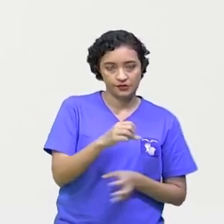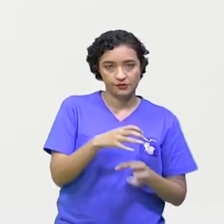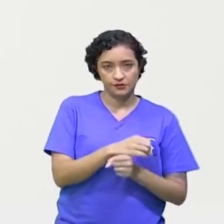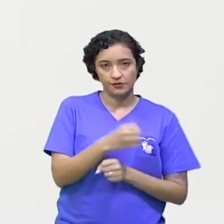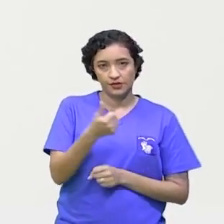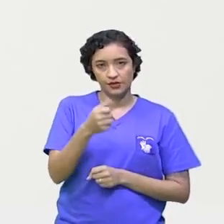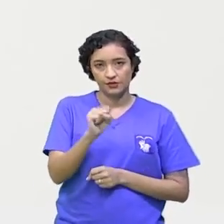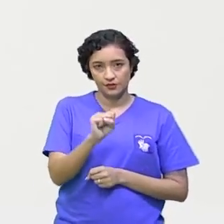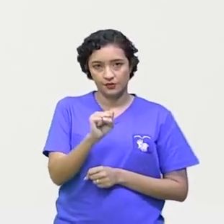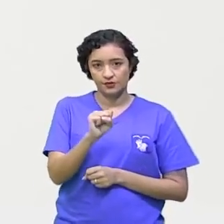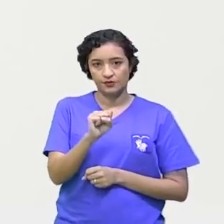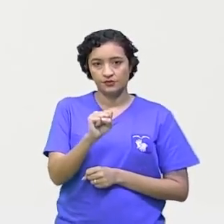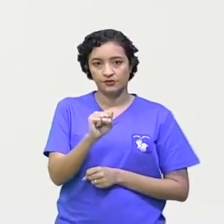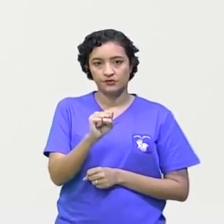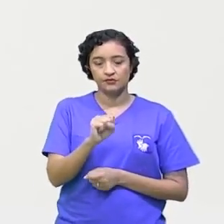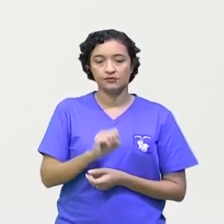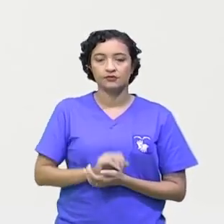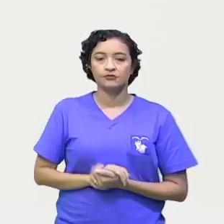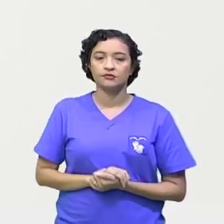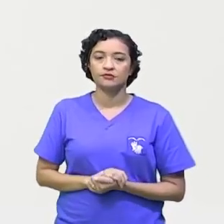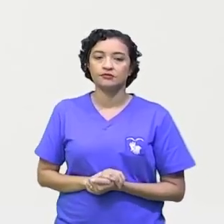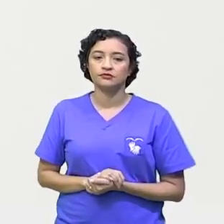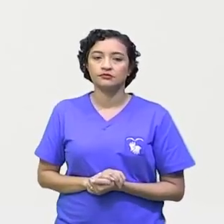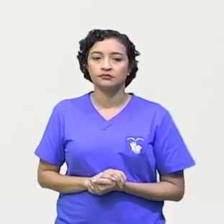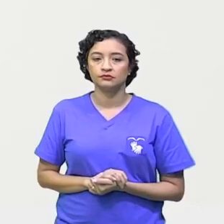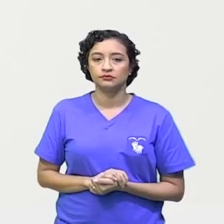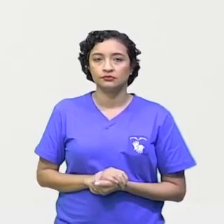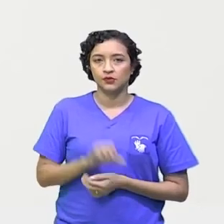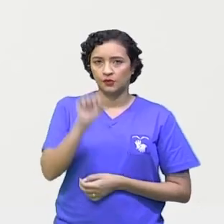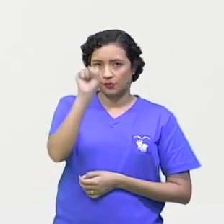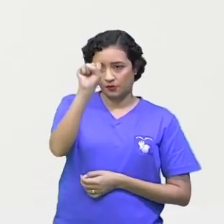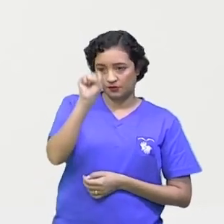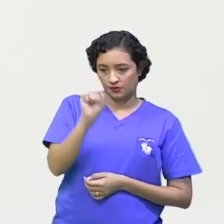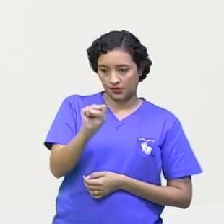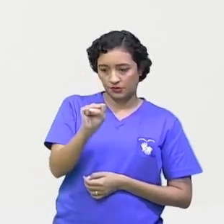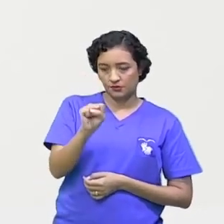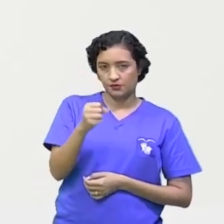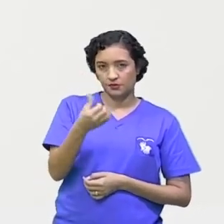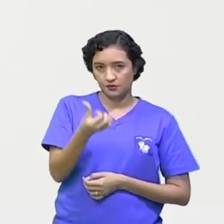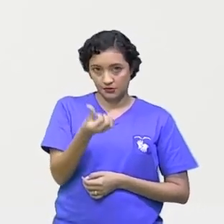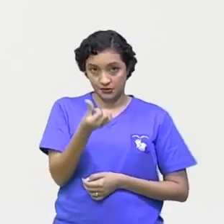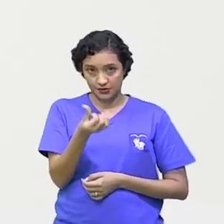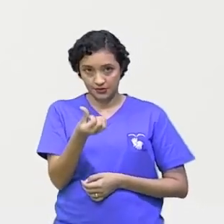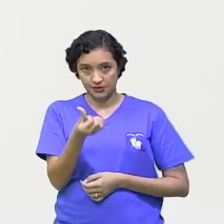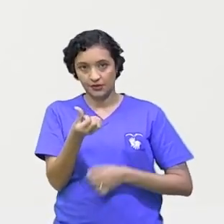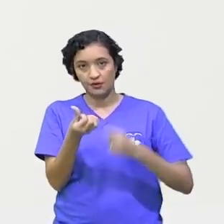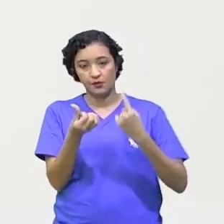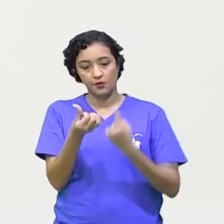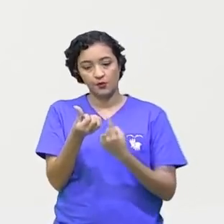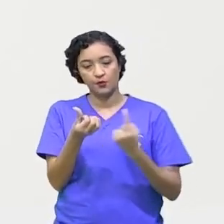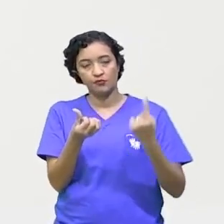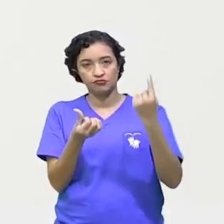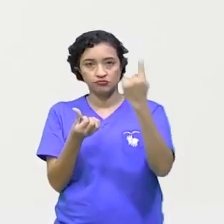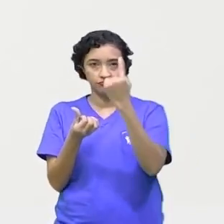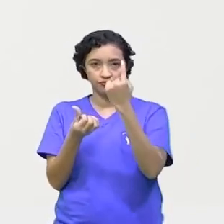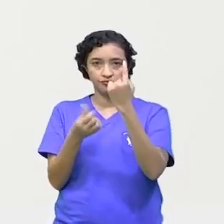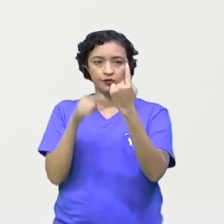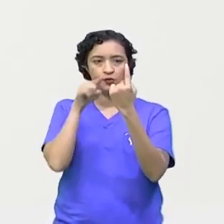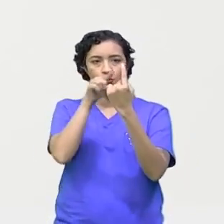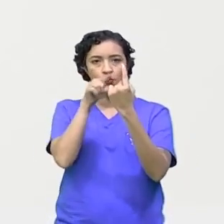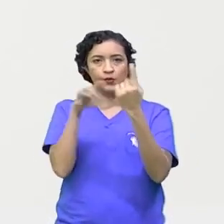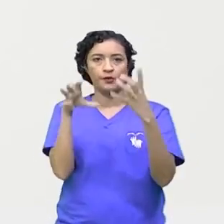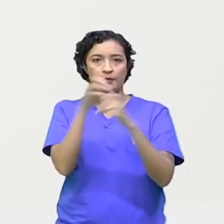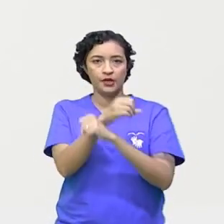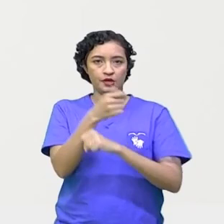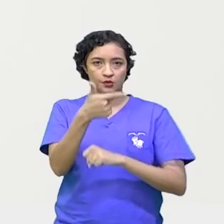18, inicialmente. Bom, 18 mais 18. 8 mais 8, 16. Sobe 1. 1 mais